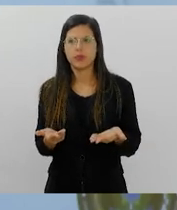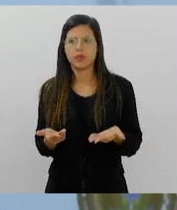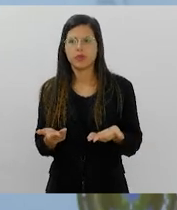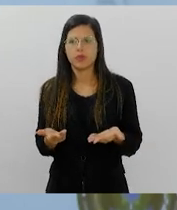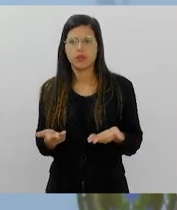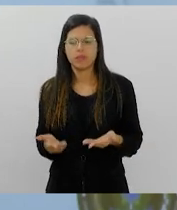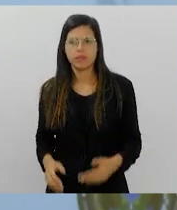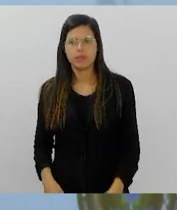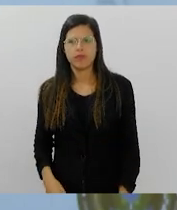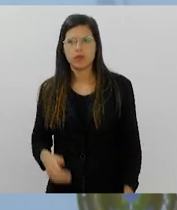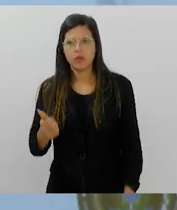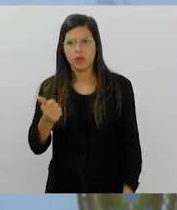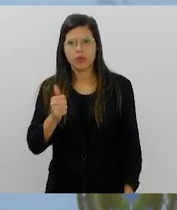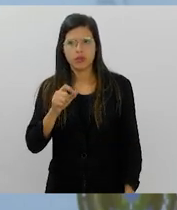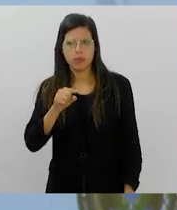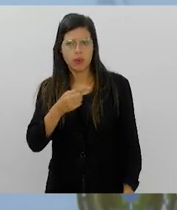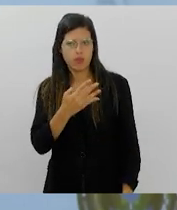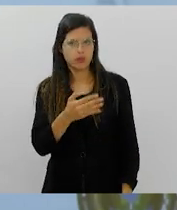dentre as